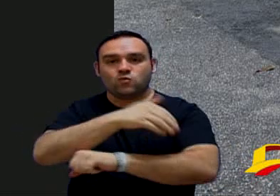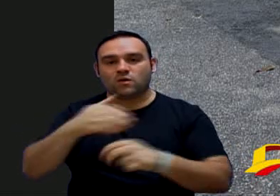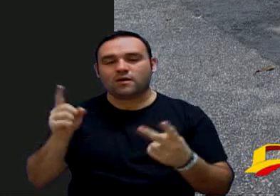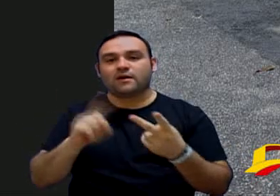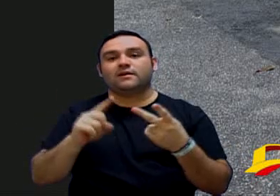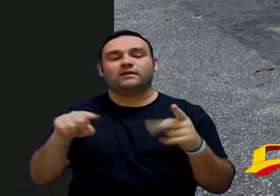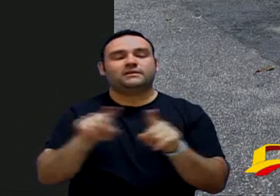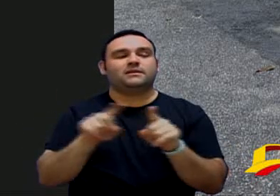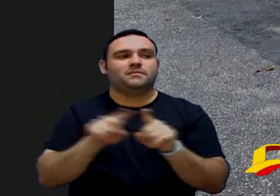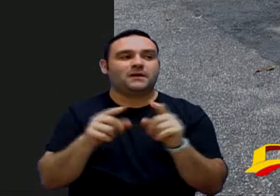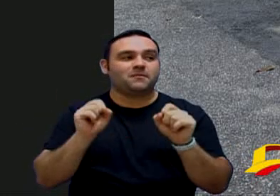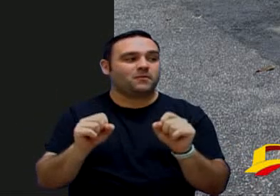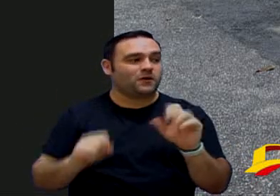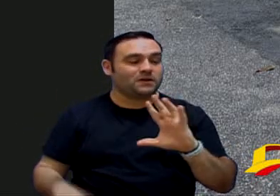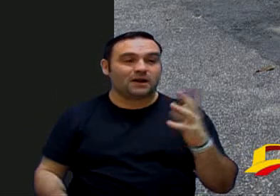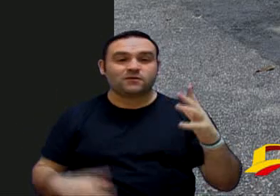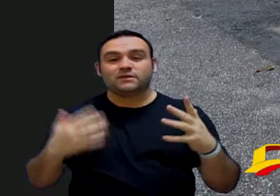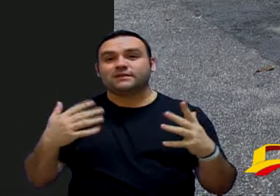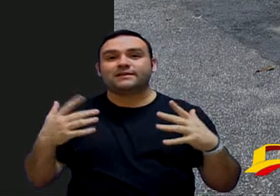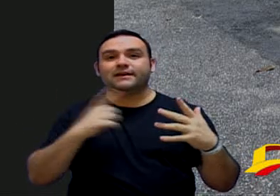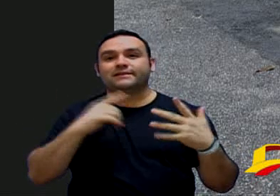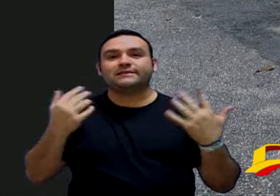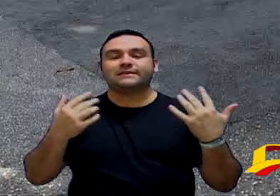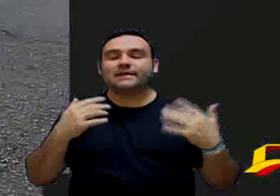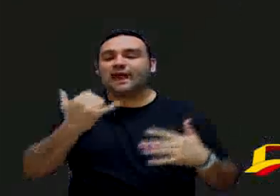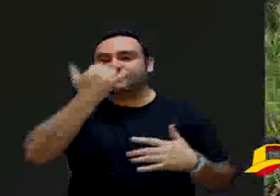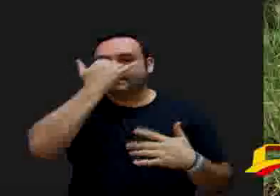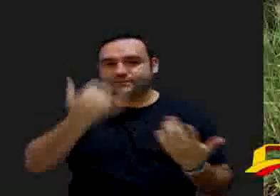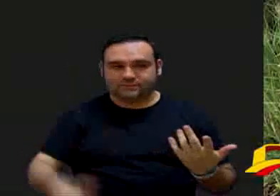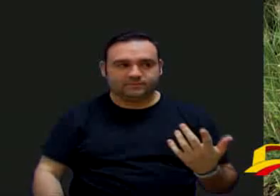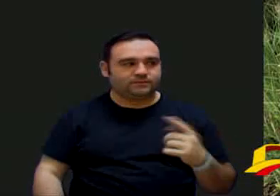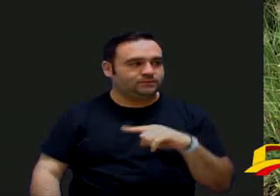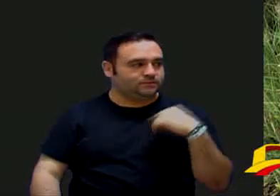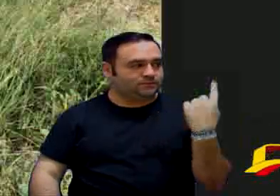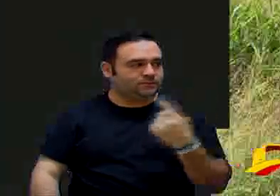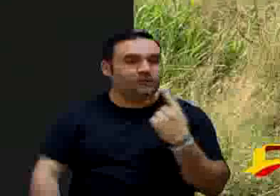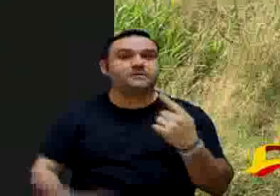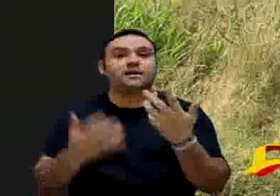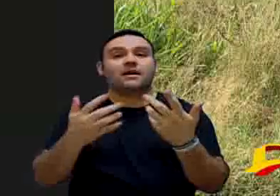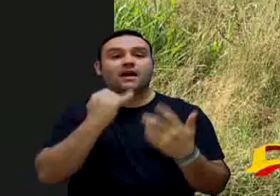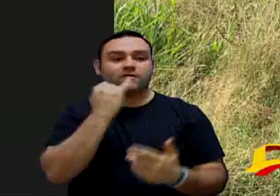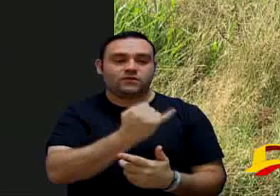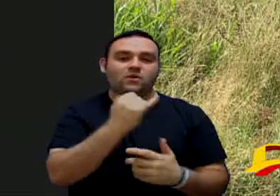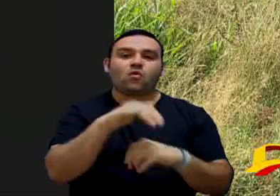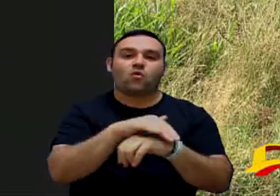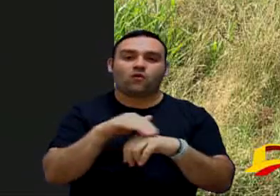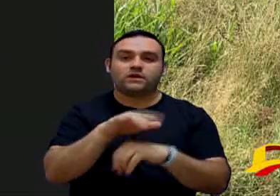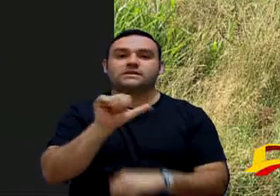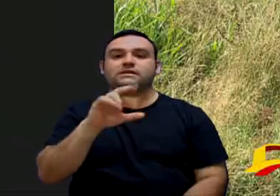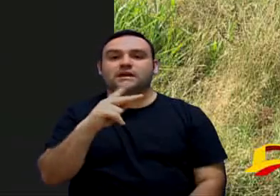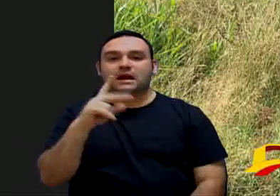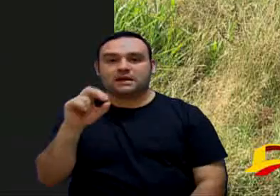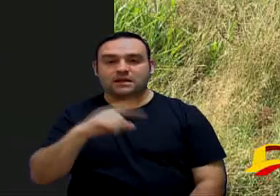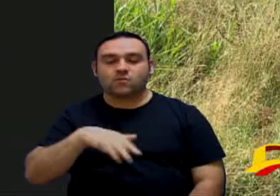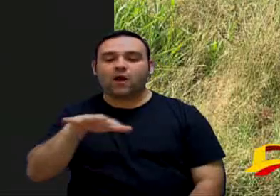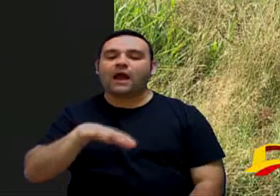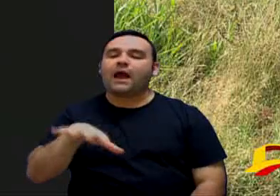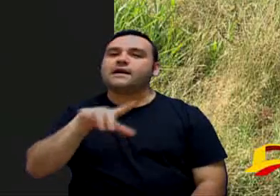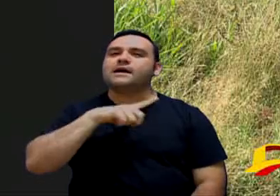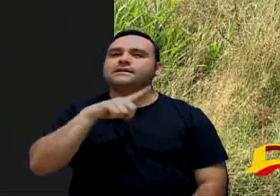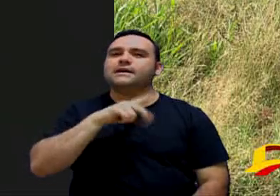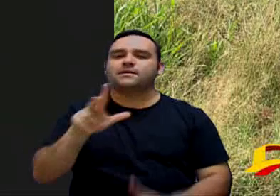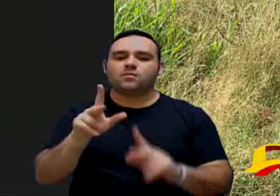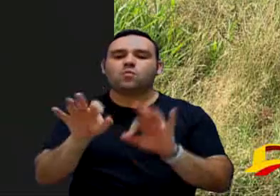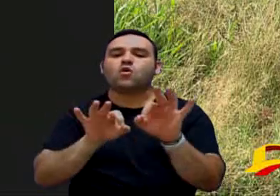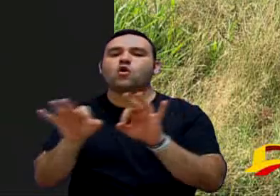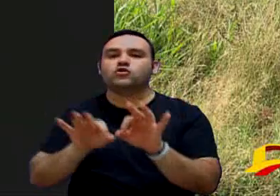transita pode ocasionar acidentes então o nosso encaminhamento foi conversar aí com acento sobre essa área o que que tem de